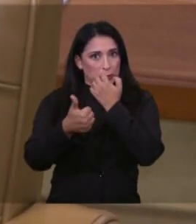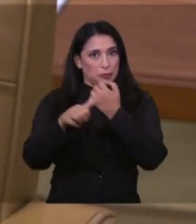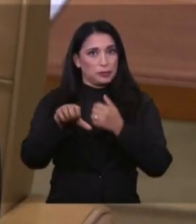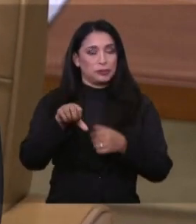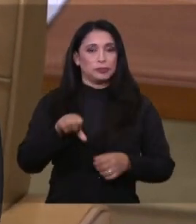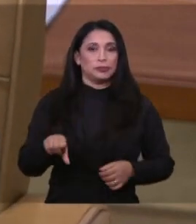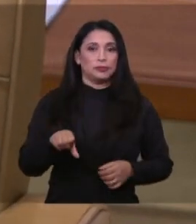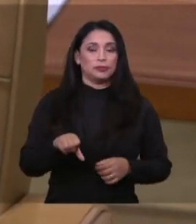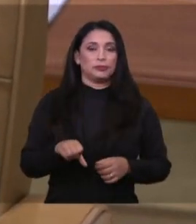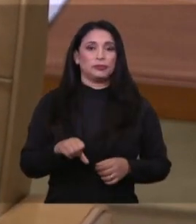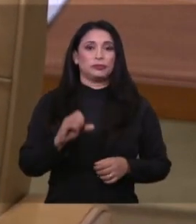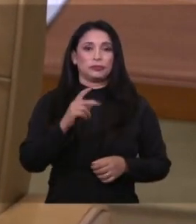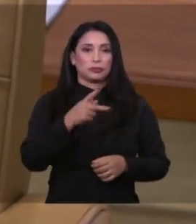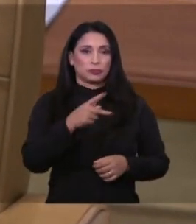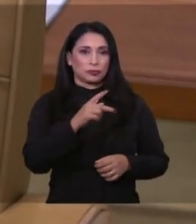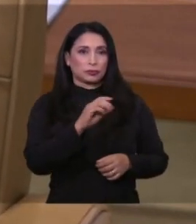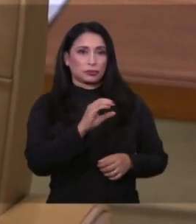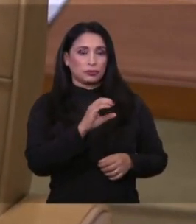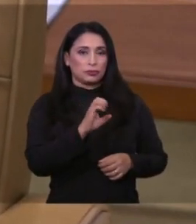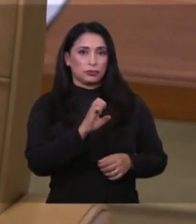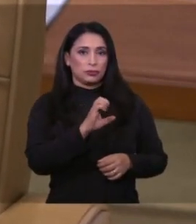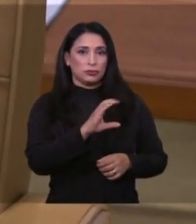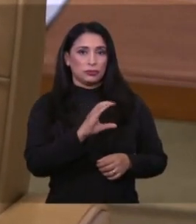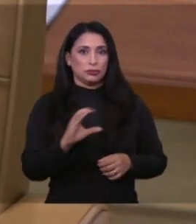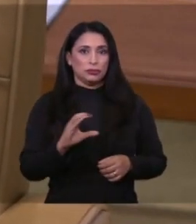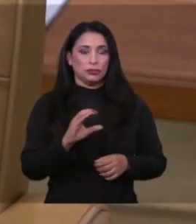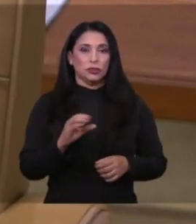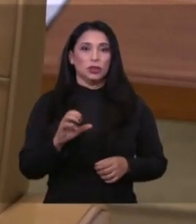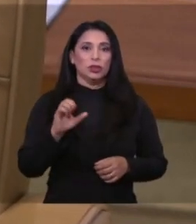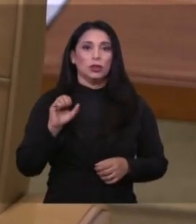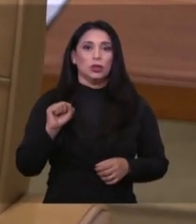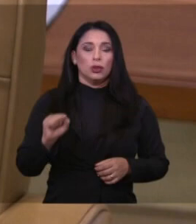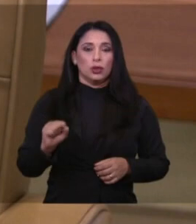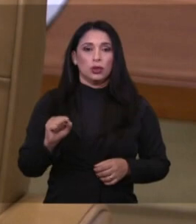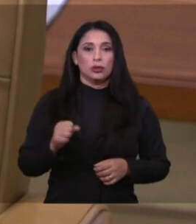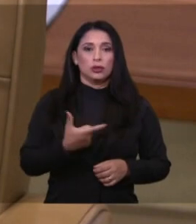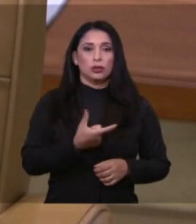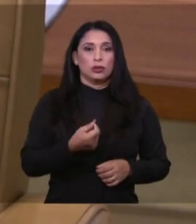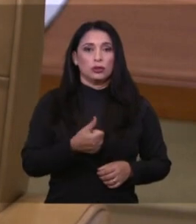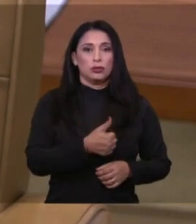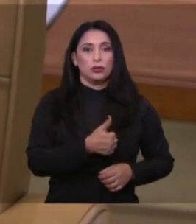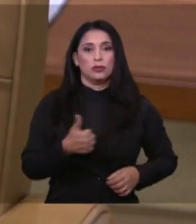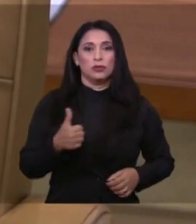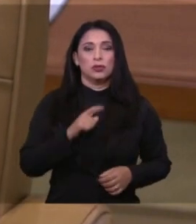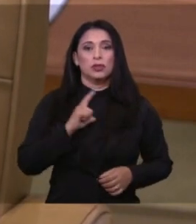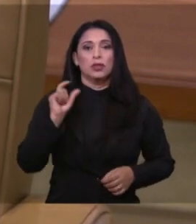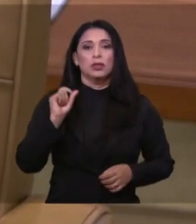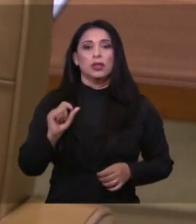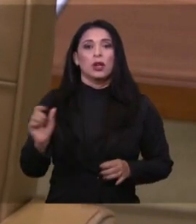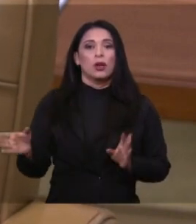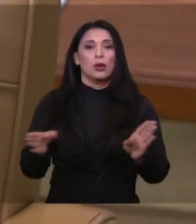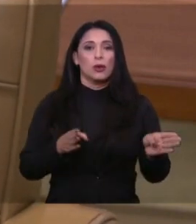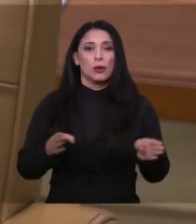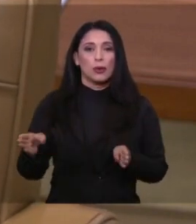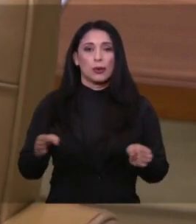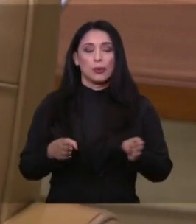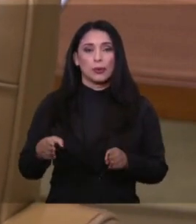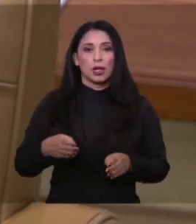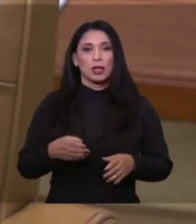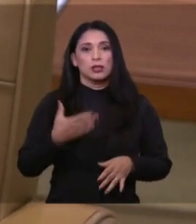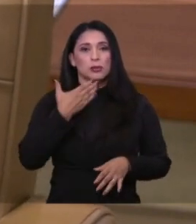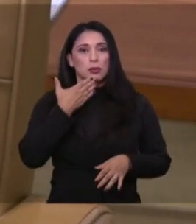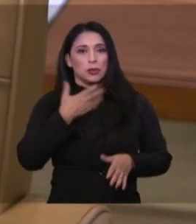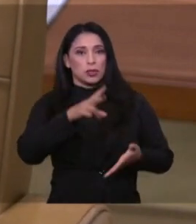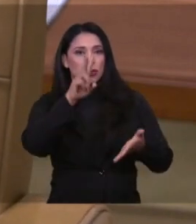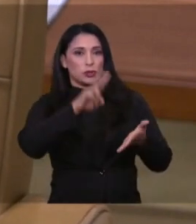Originalmente, a PEC 8 de 2021 possuía, dentre outros pontos, o escopo de estipular prazos para pedidos de vista e